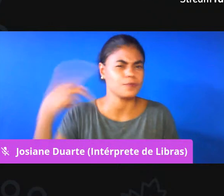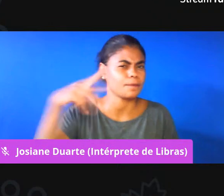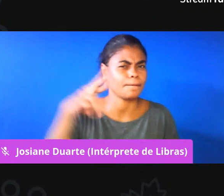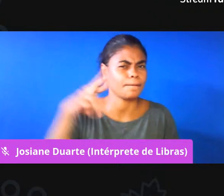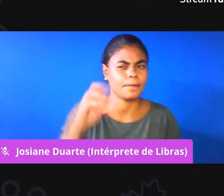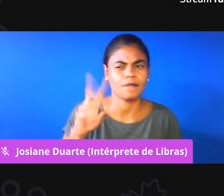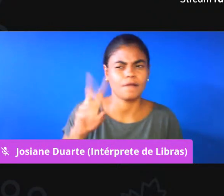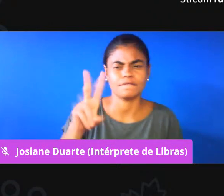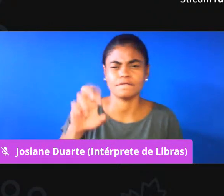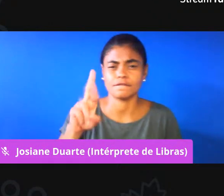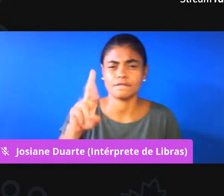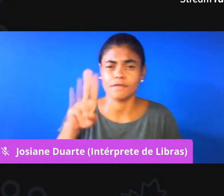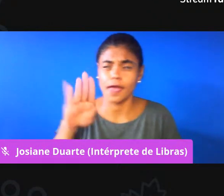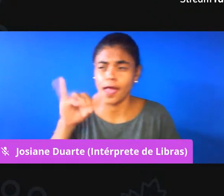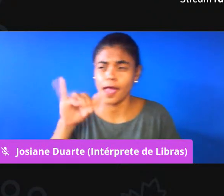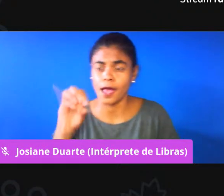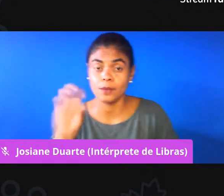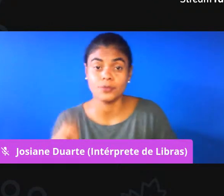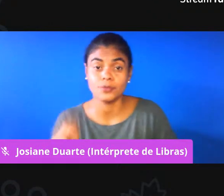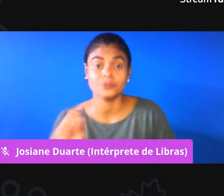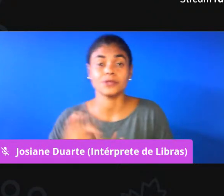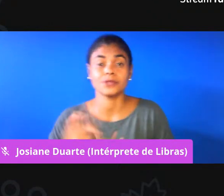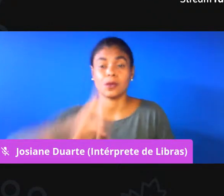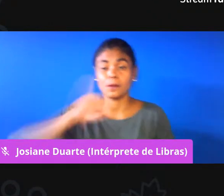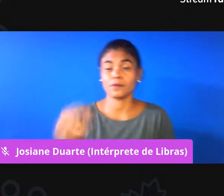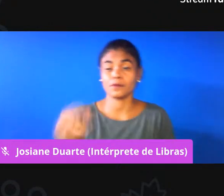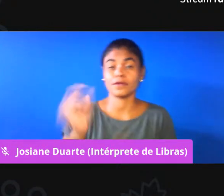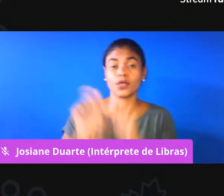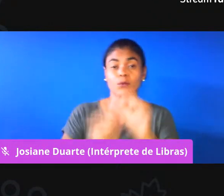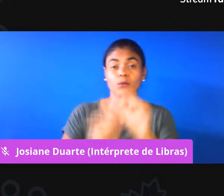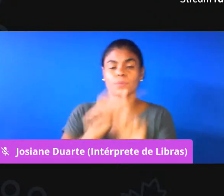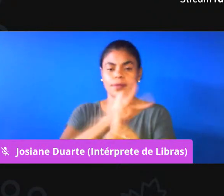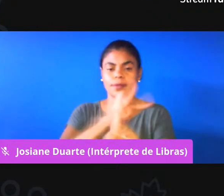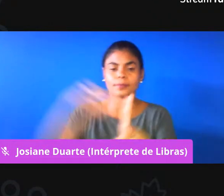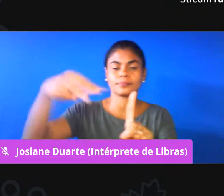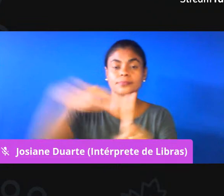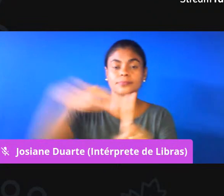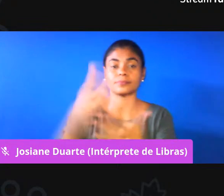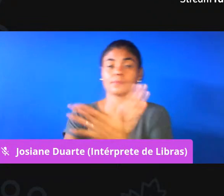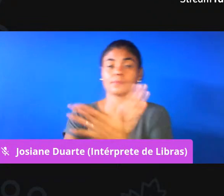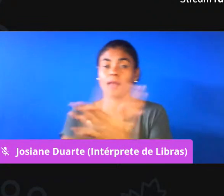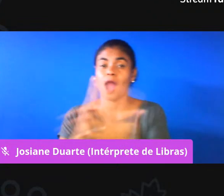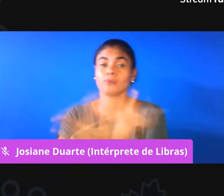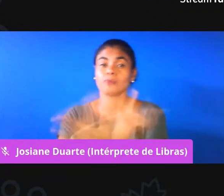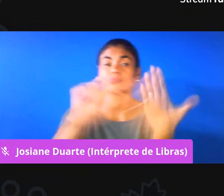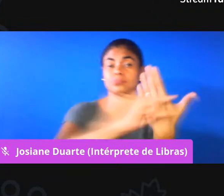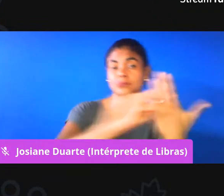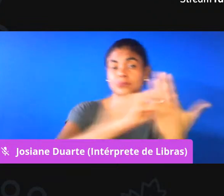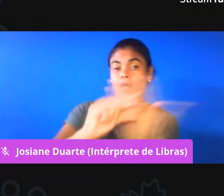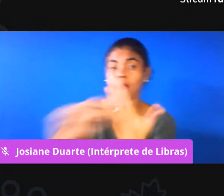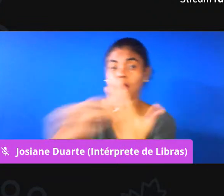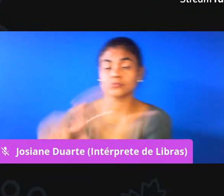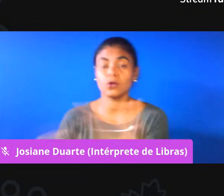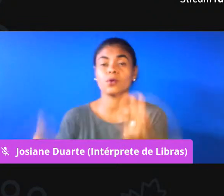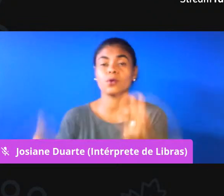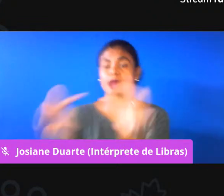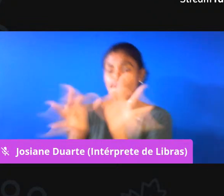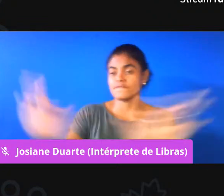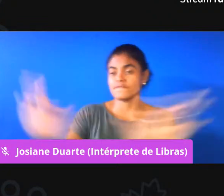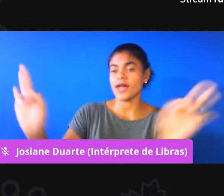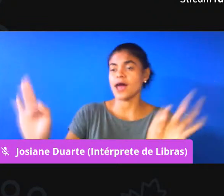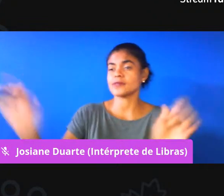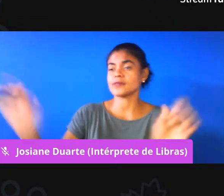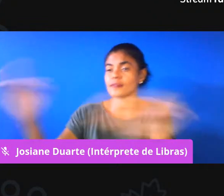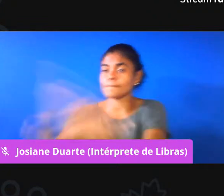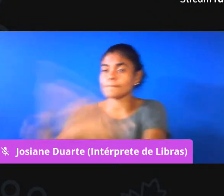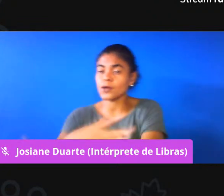partir da visão de alguns autores que variam na terminologia ou fraseologia, frases feitas, locuções,